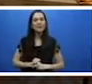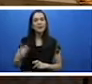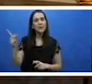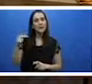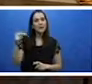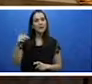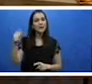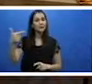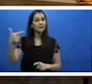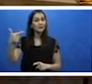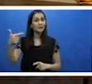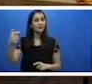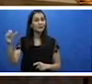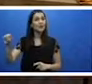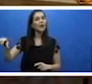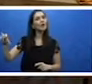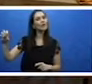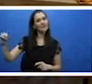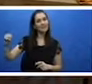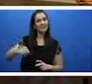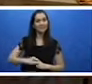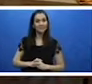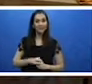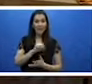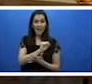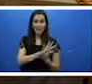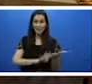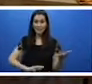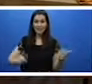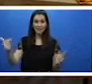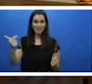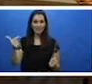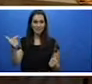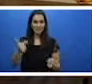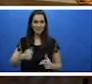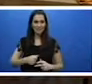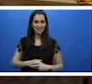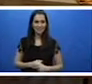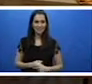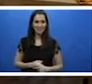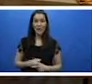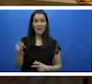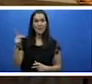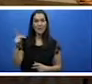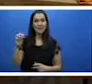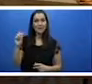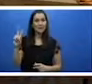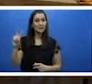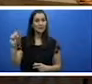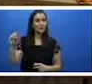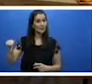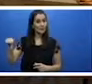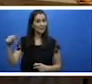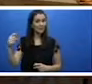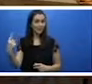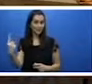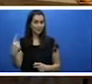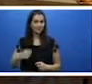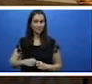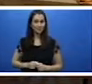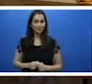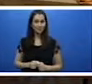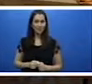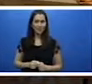290. A atividade 2, página 291. A manutenção da